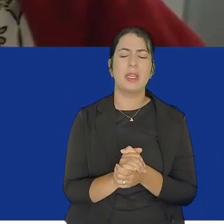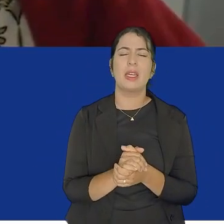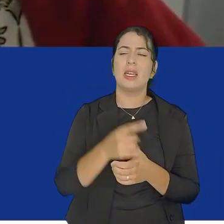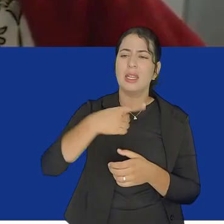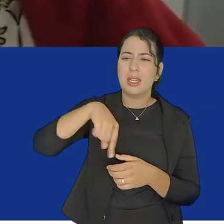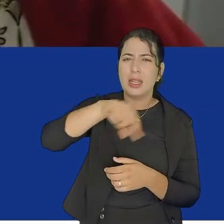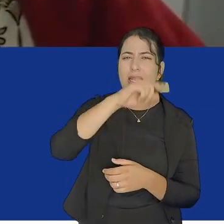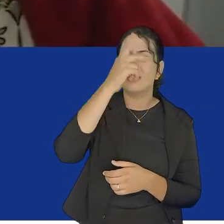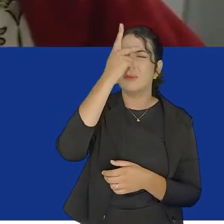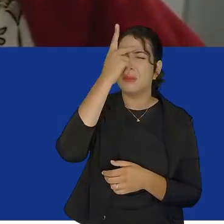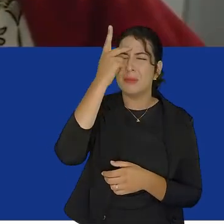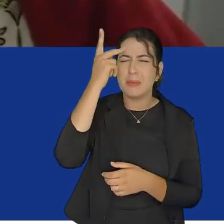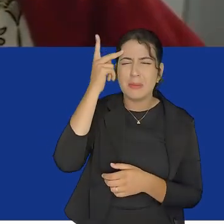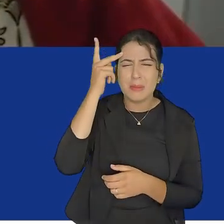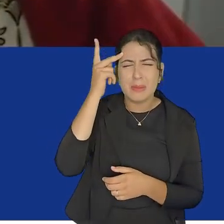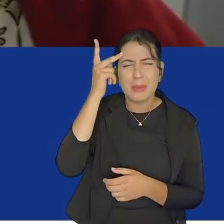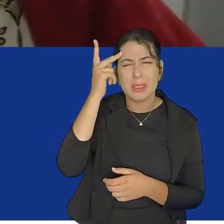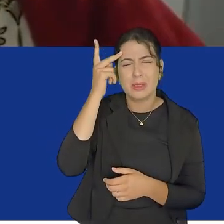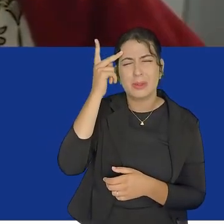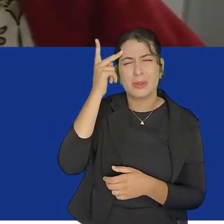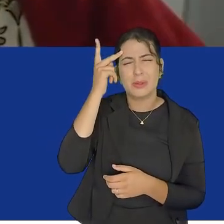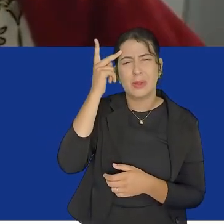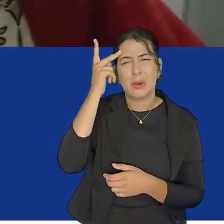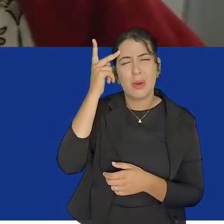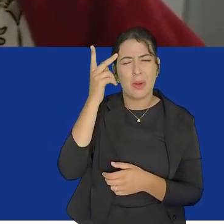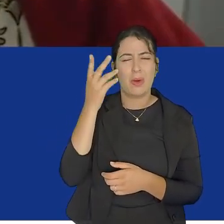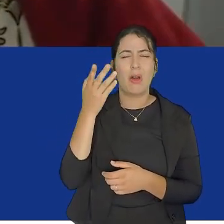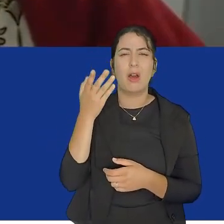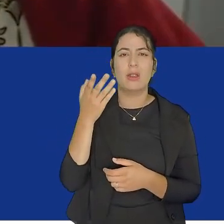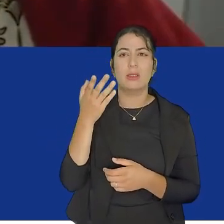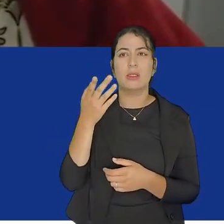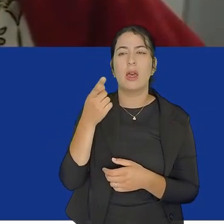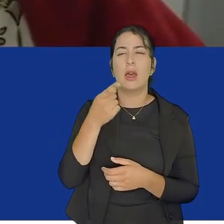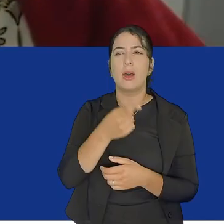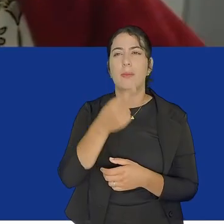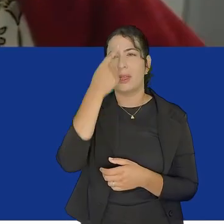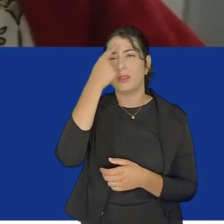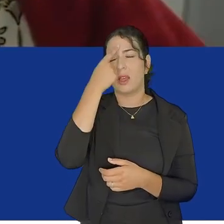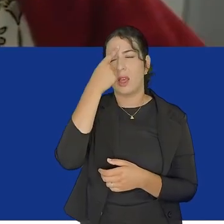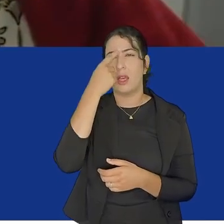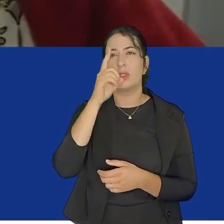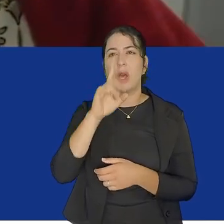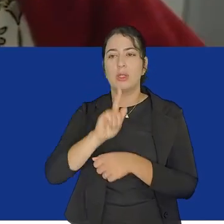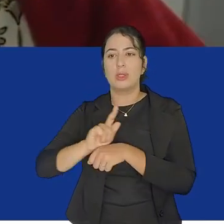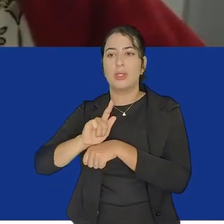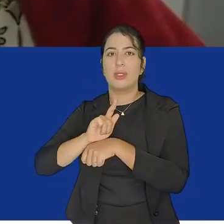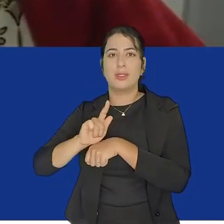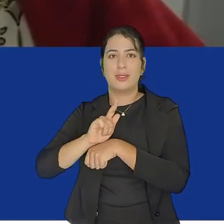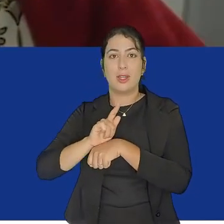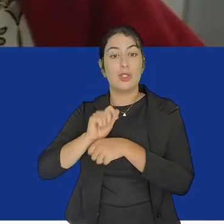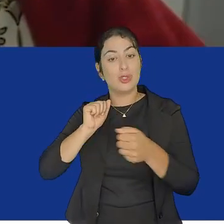pessoas não é uma gestão de pessoas que a liderança tem que fazer, como a Carla trouxe. É uma gestão com